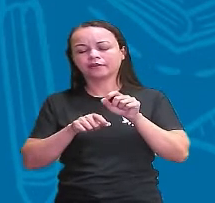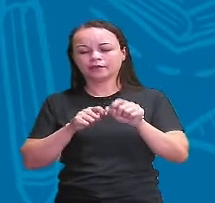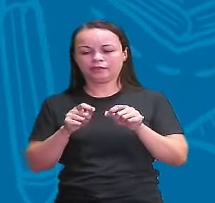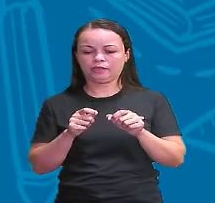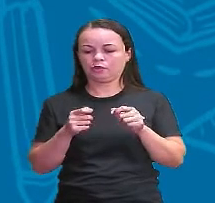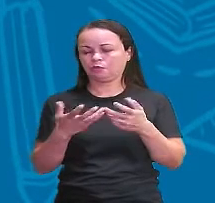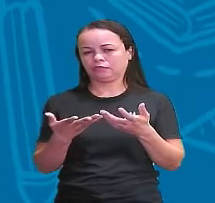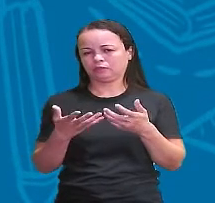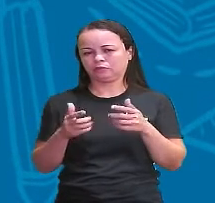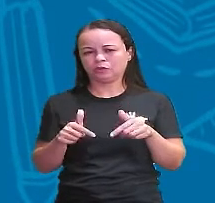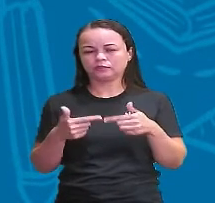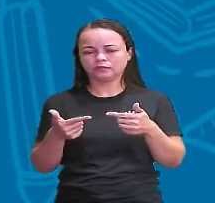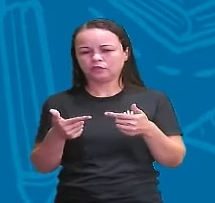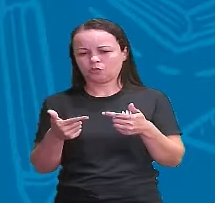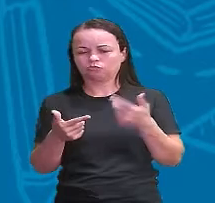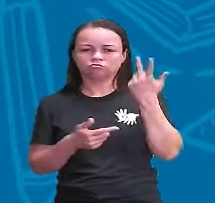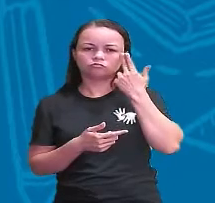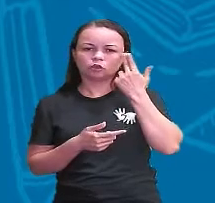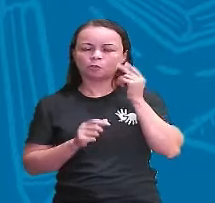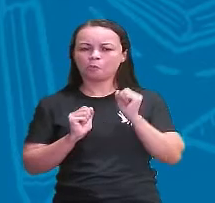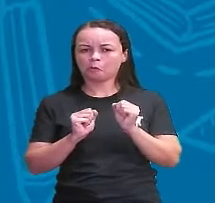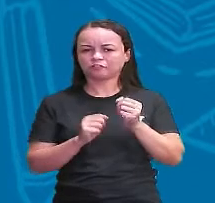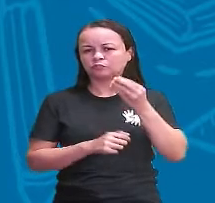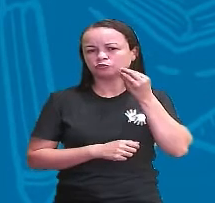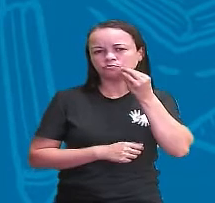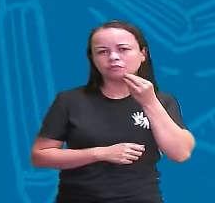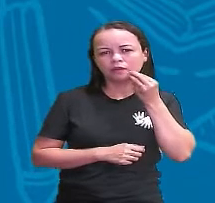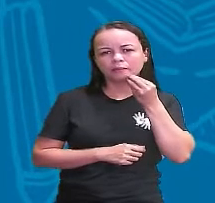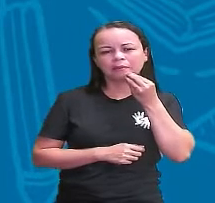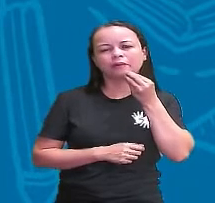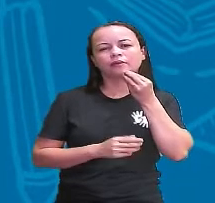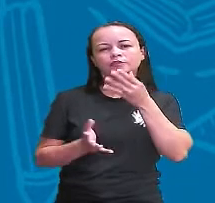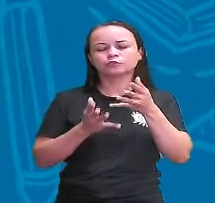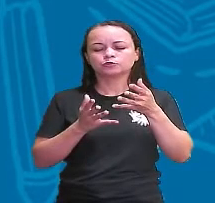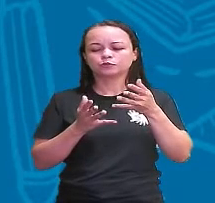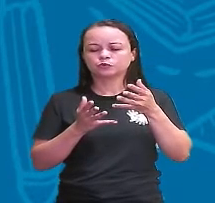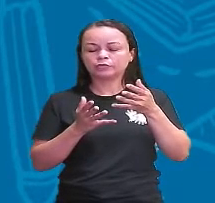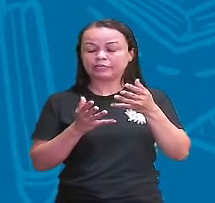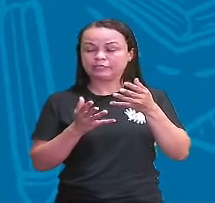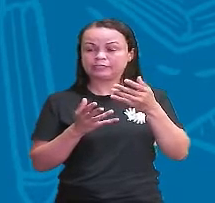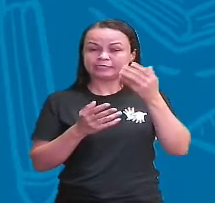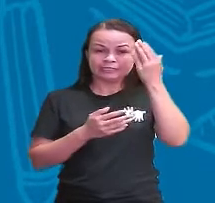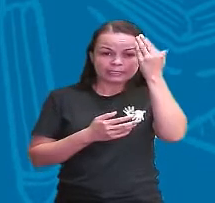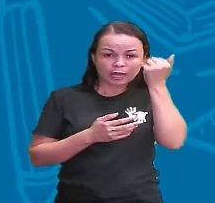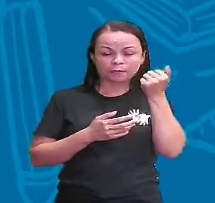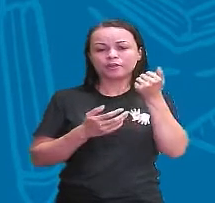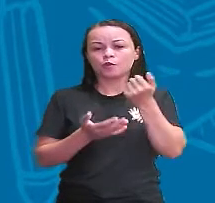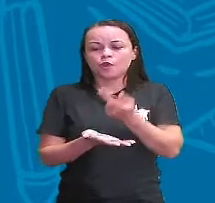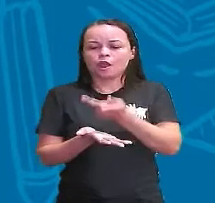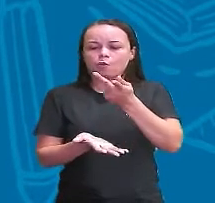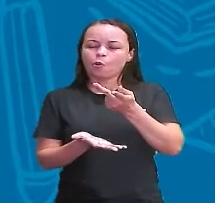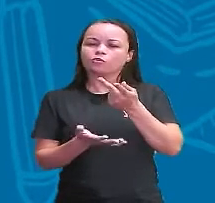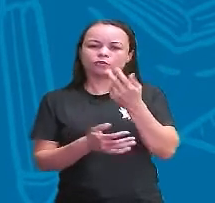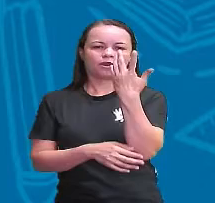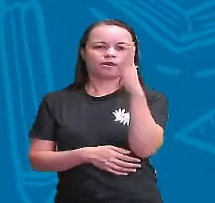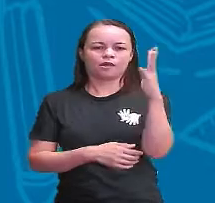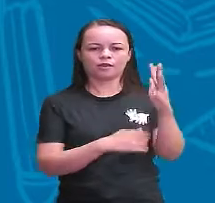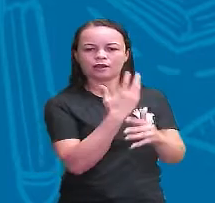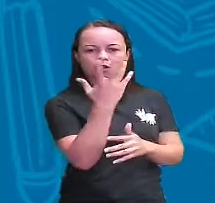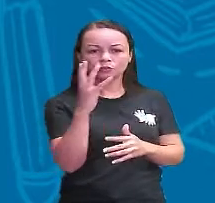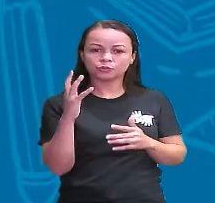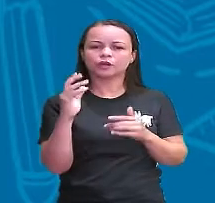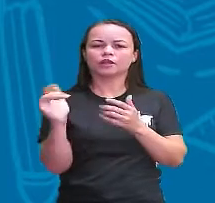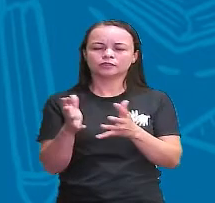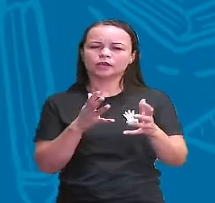normal a gente pode fazer um experimento, e simular o que acontece na natureza através do